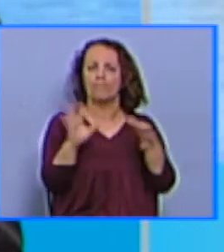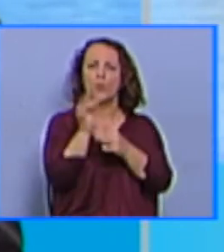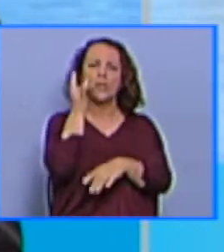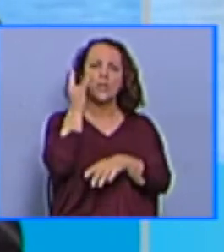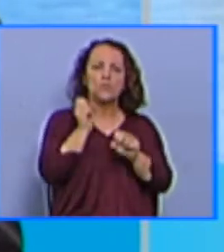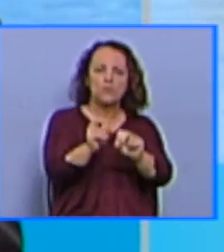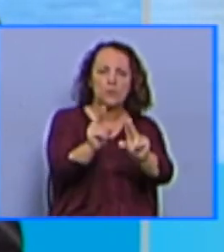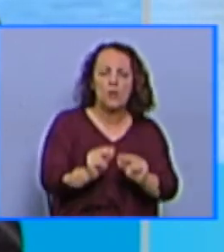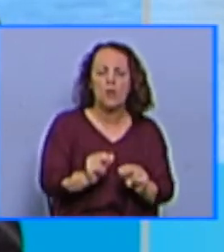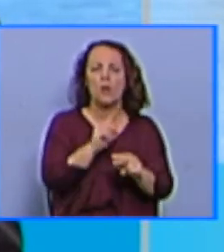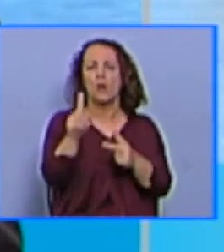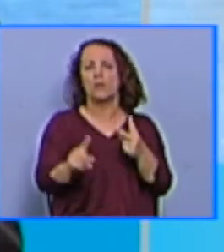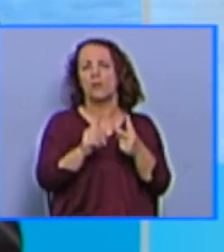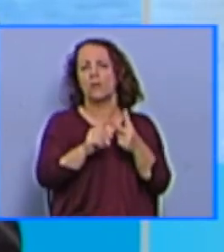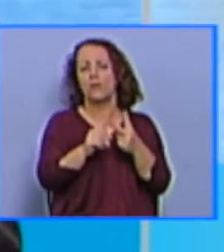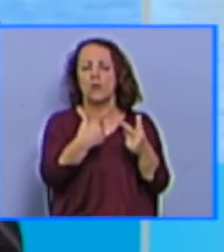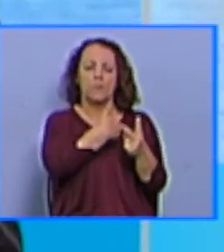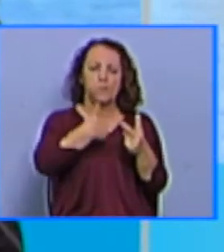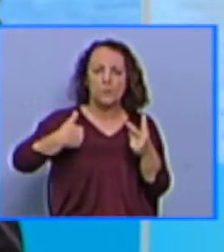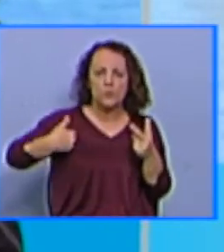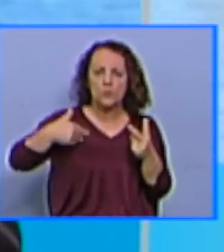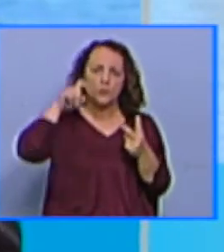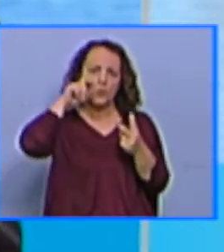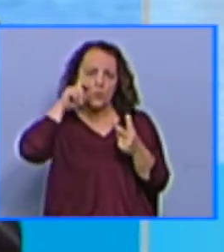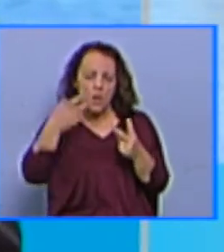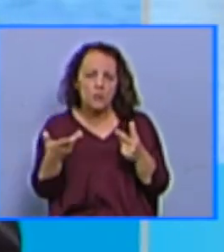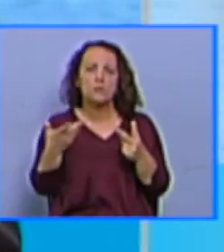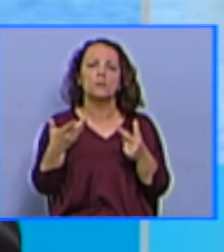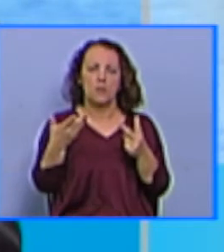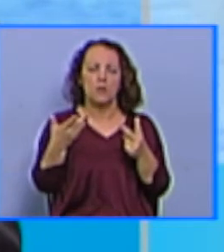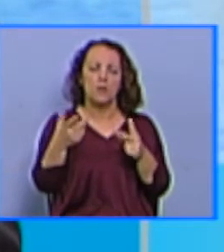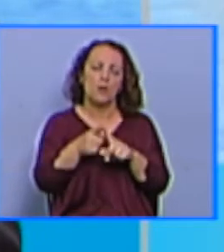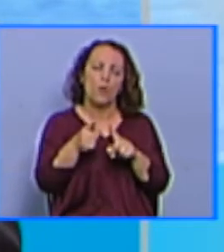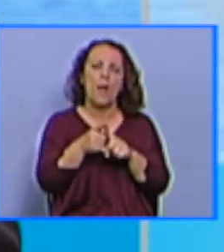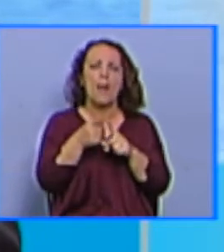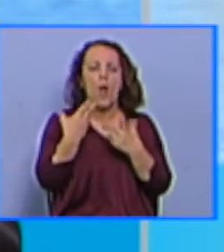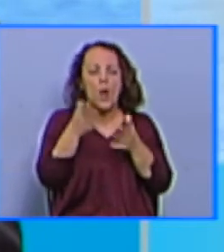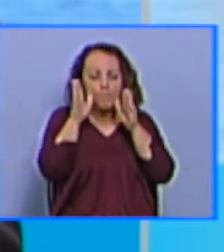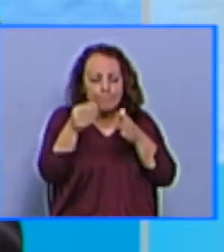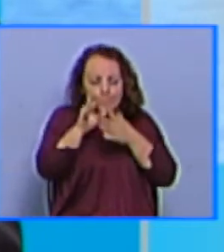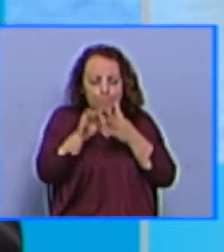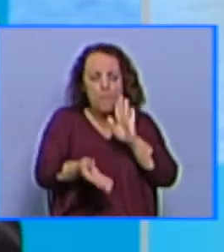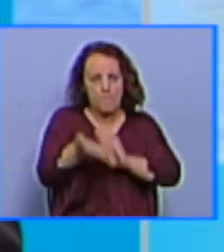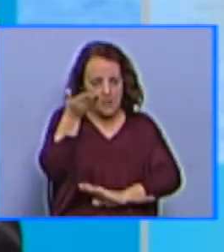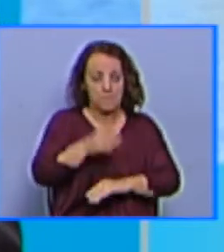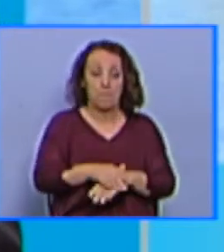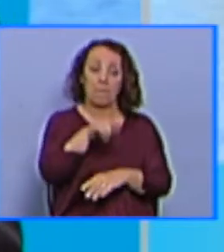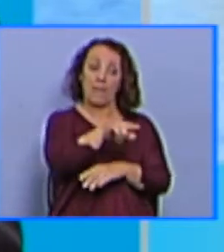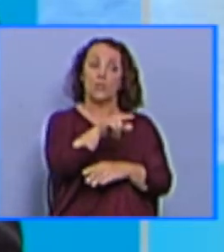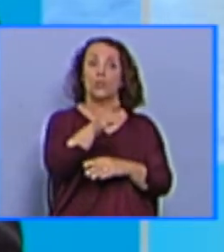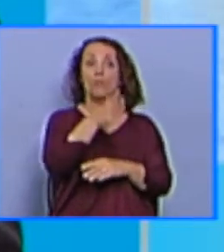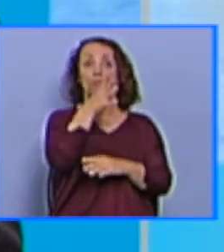nível de, naturalmente, segurança, tudo isso está a ser preparado de modo mais detalhado. Este comunicado apenas